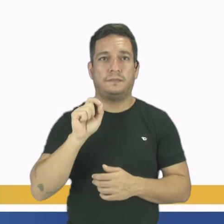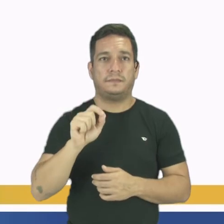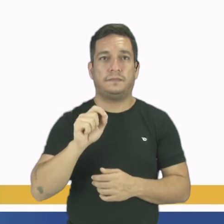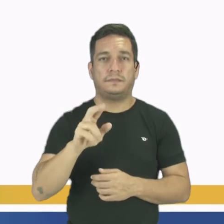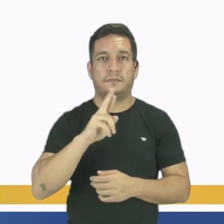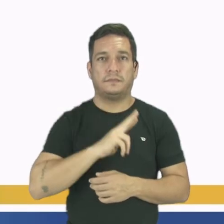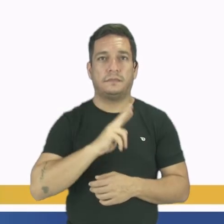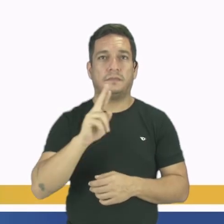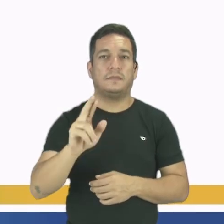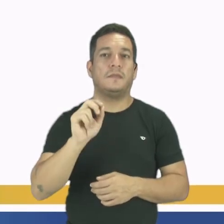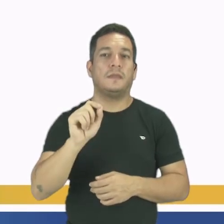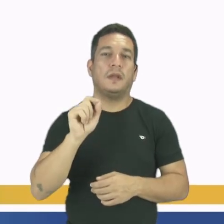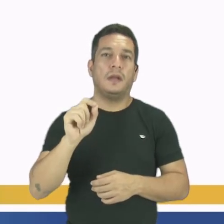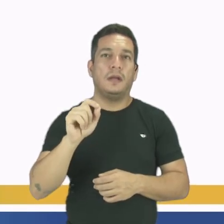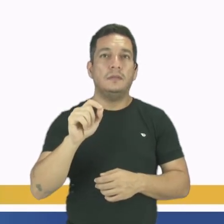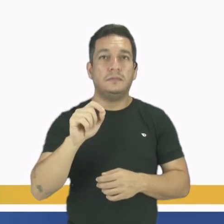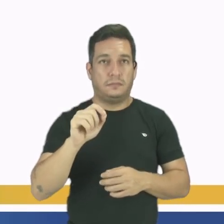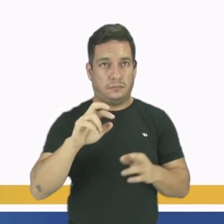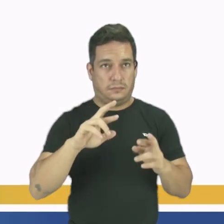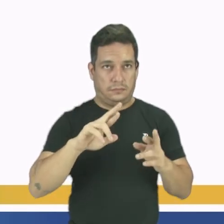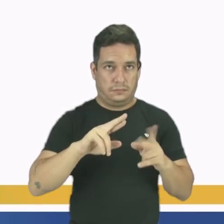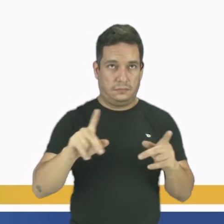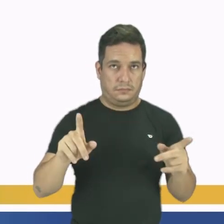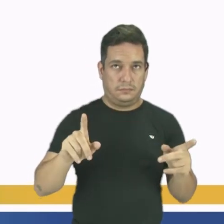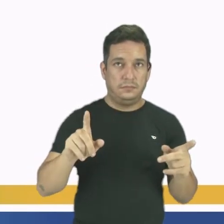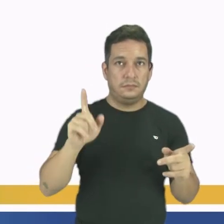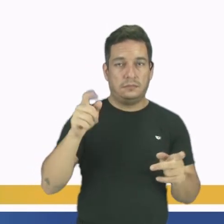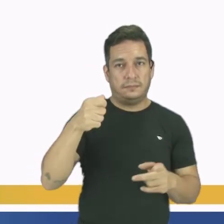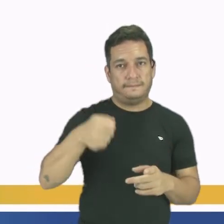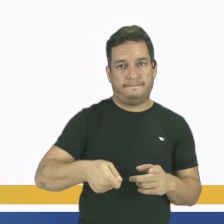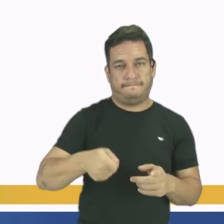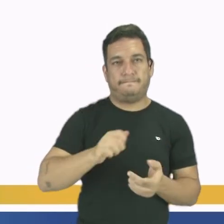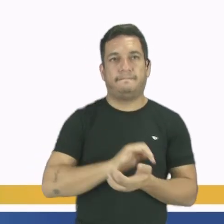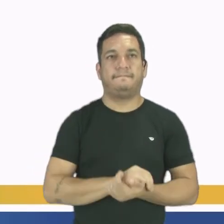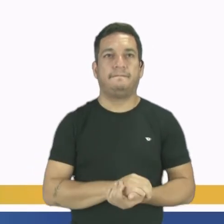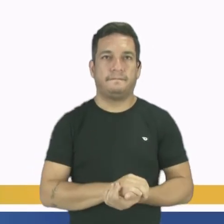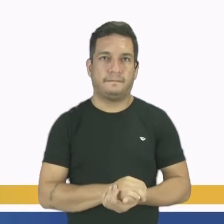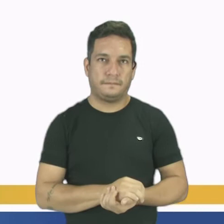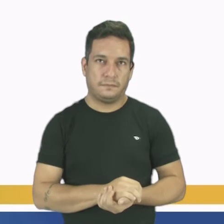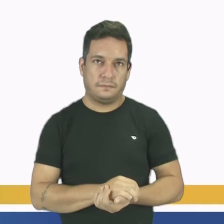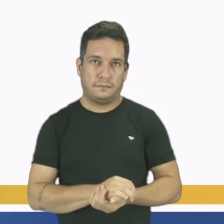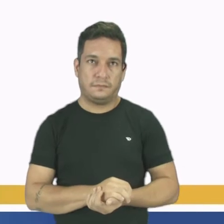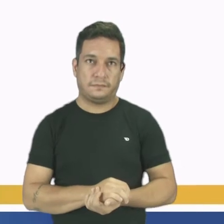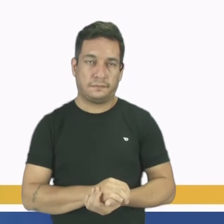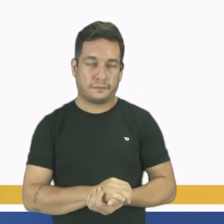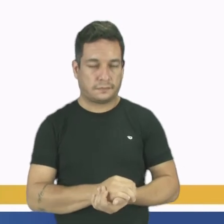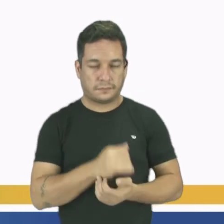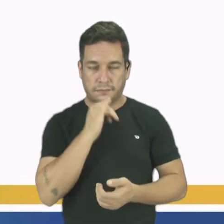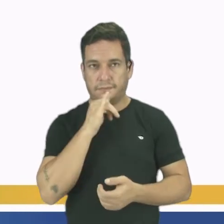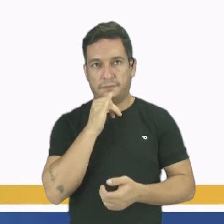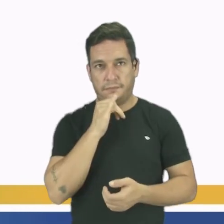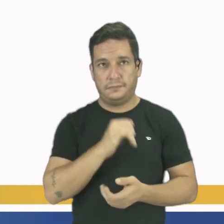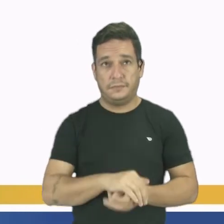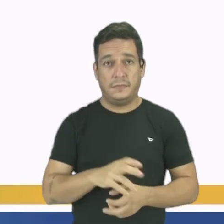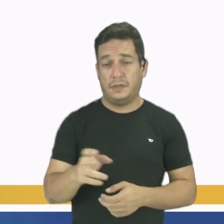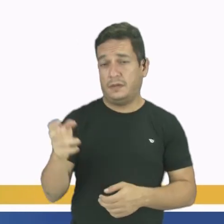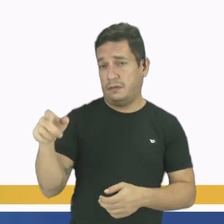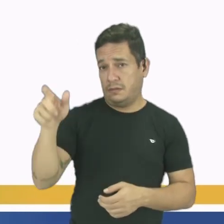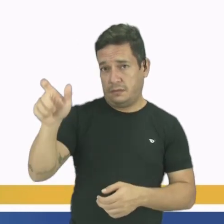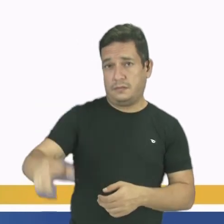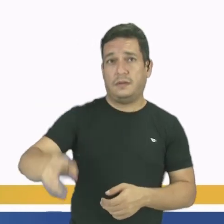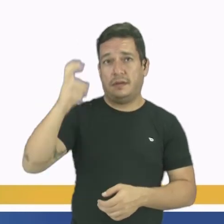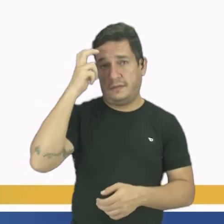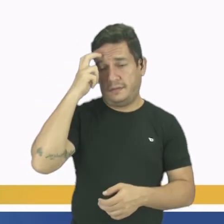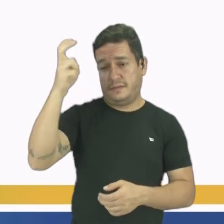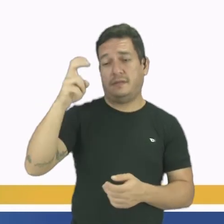é a representação do contrário daquilo que se afirma. No exemplo aqui, é tão inteligente que não